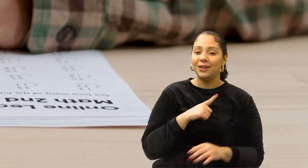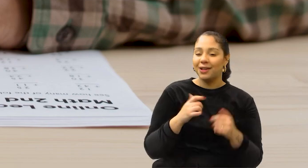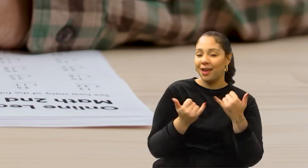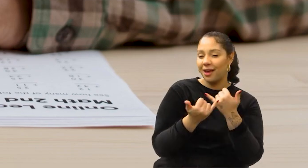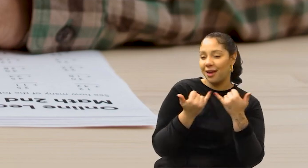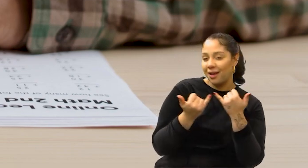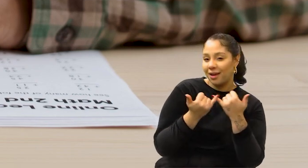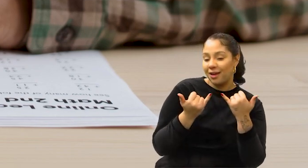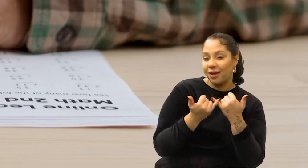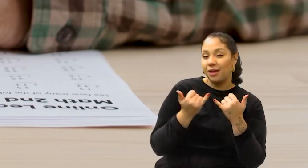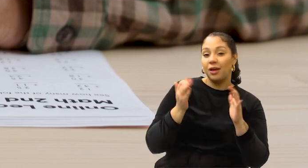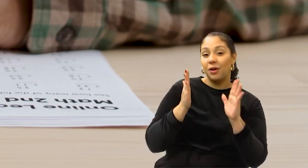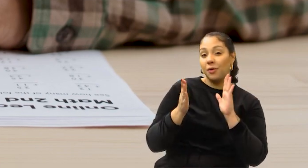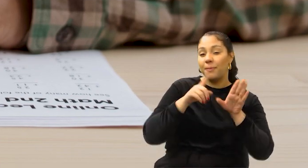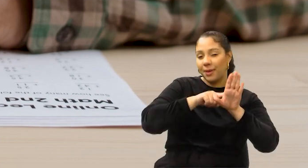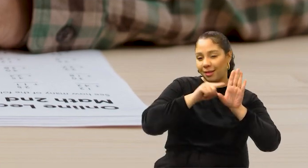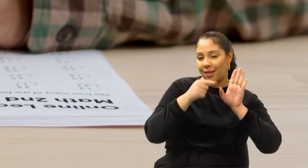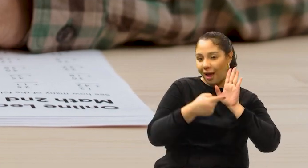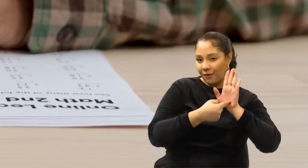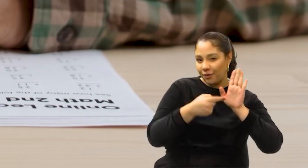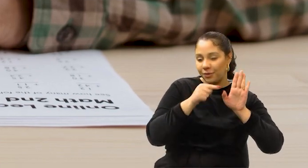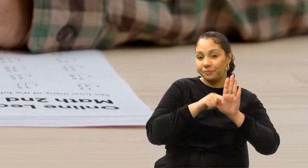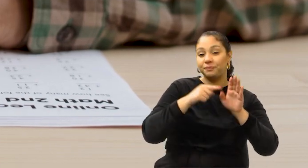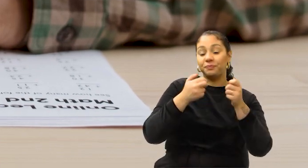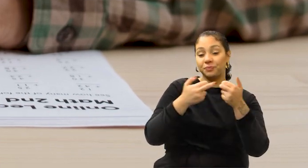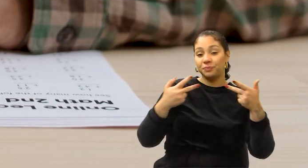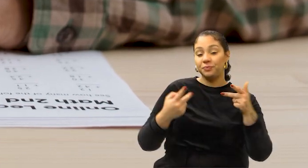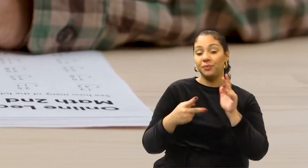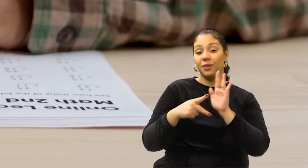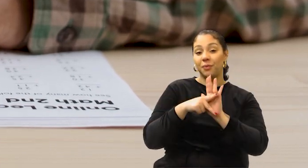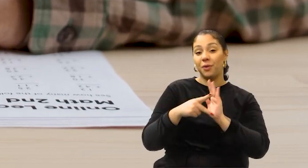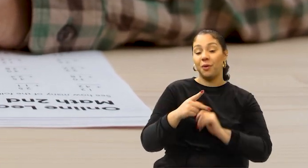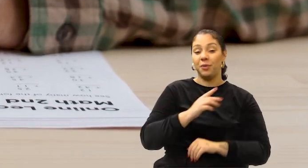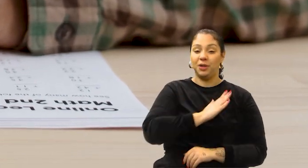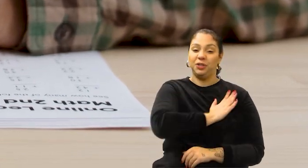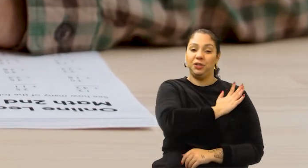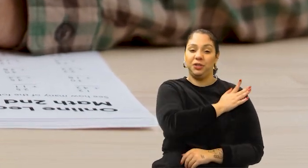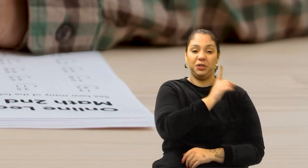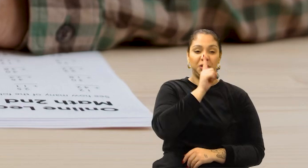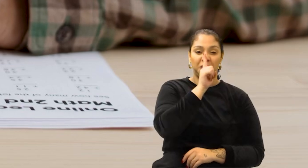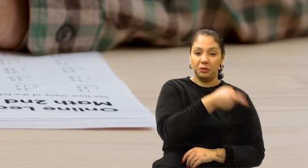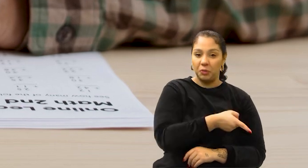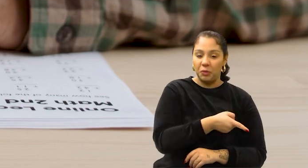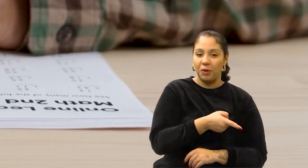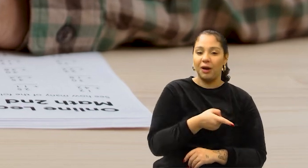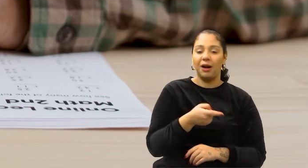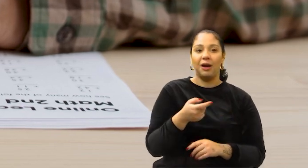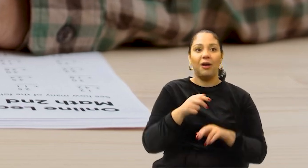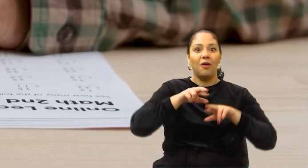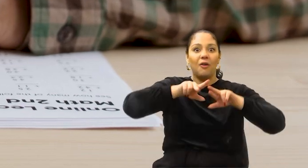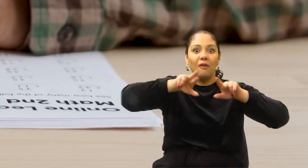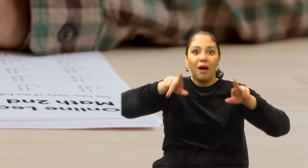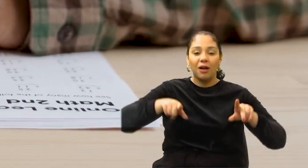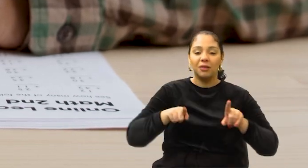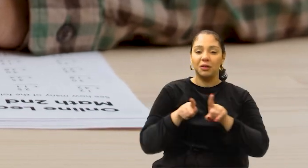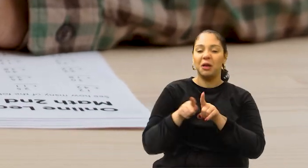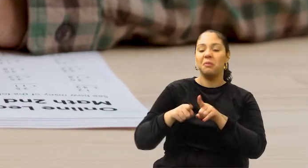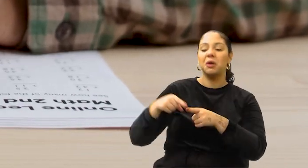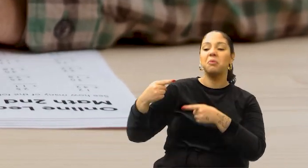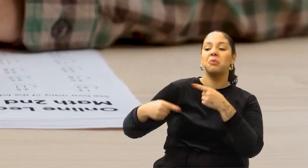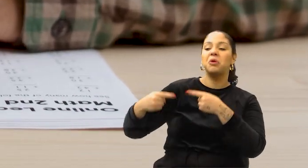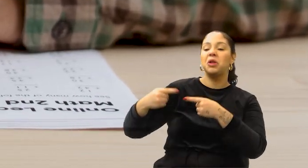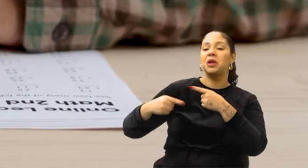uma série de referências a ditadura a corrupção há problemas existentes na sociedade naquela época né